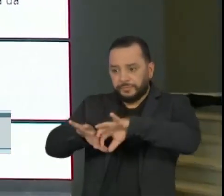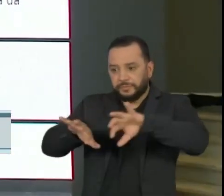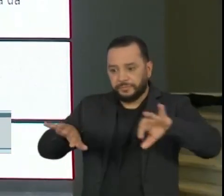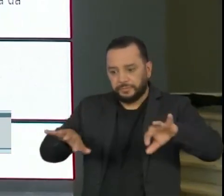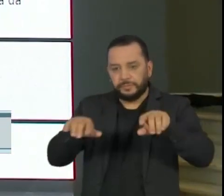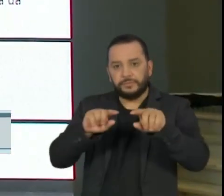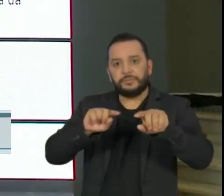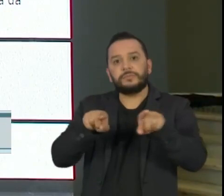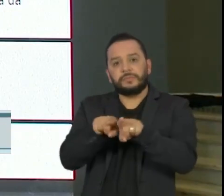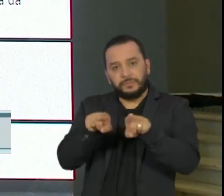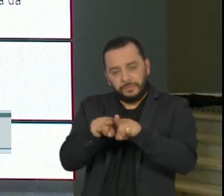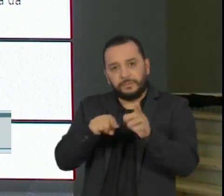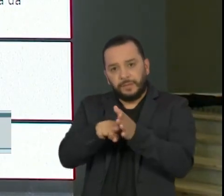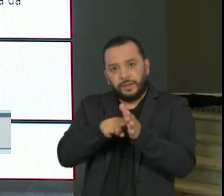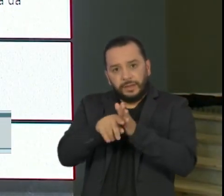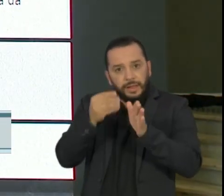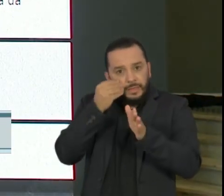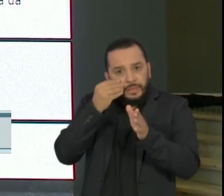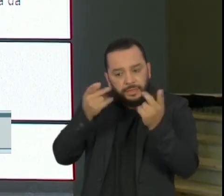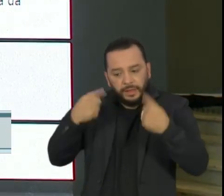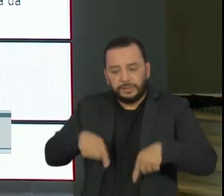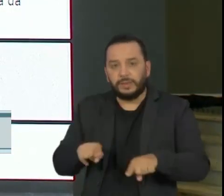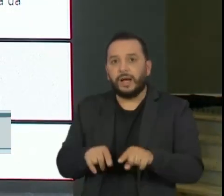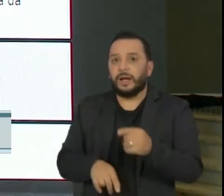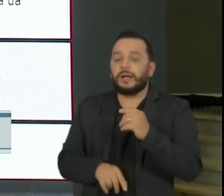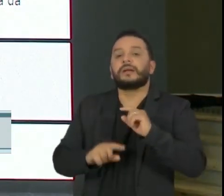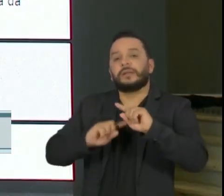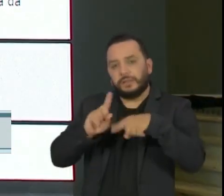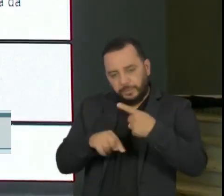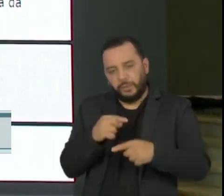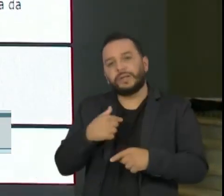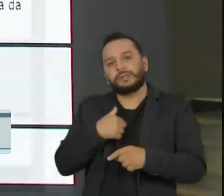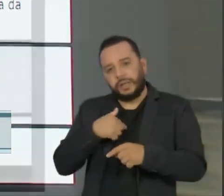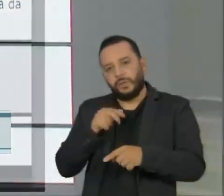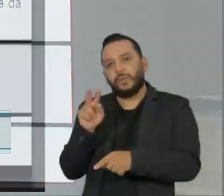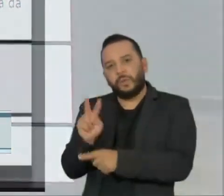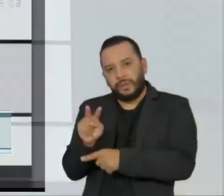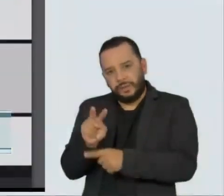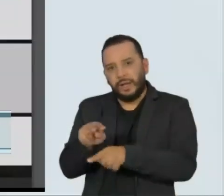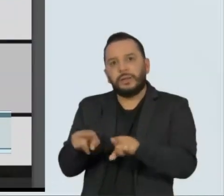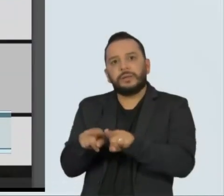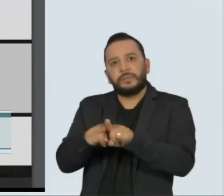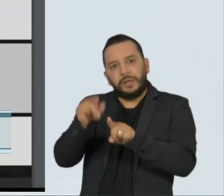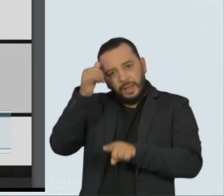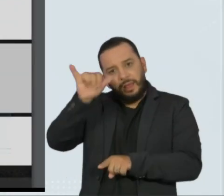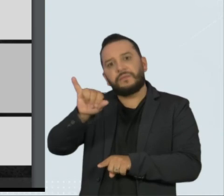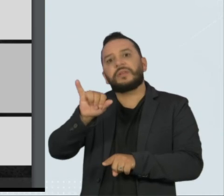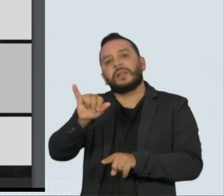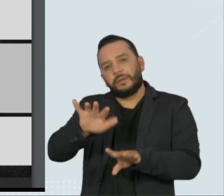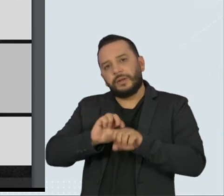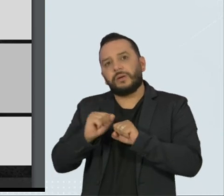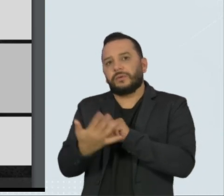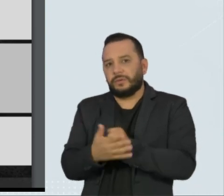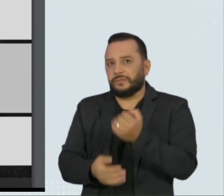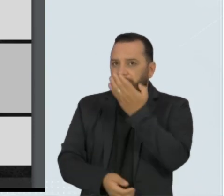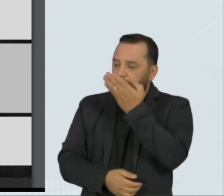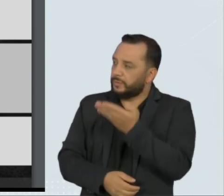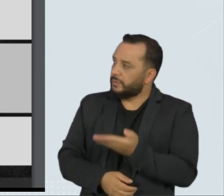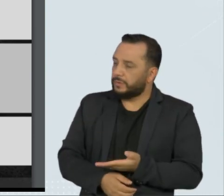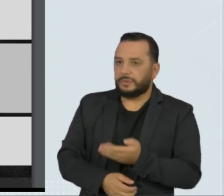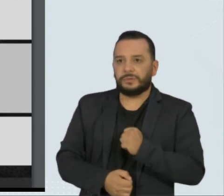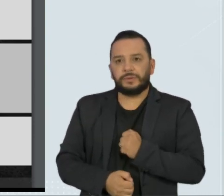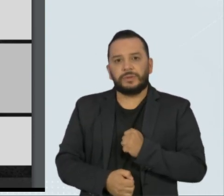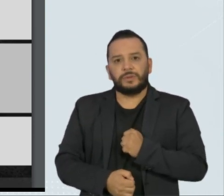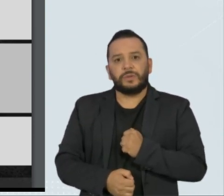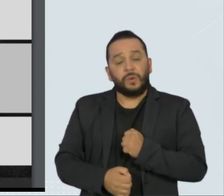testar. Obviamente, em decorrência desses, vem o cuidar e o prevenir logo com a disposição de uma